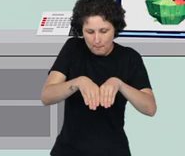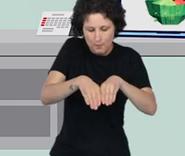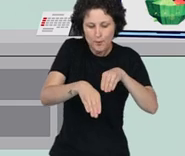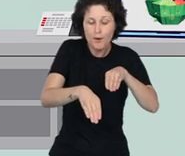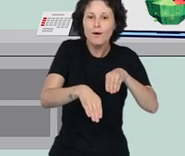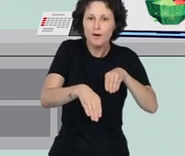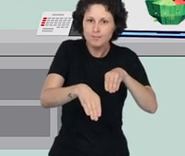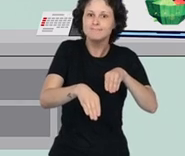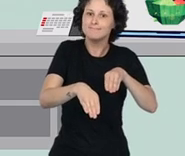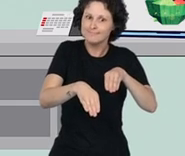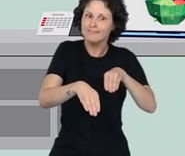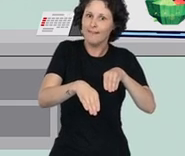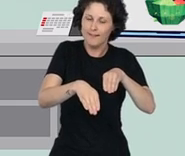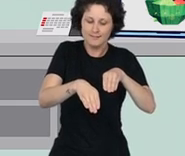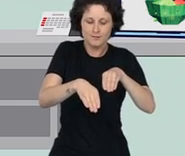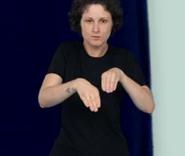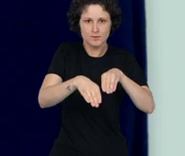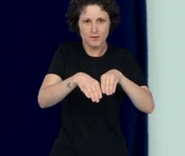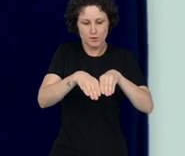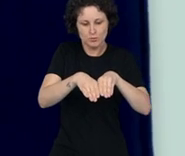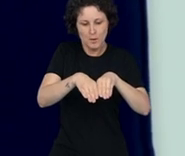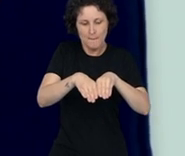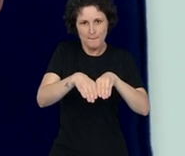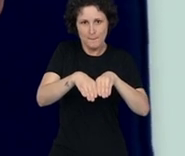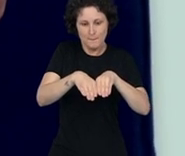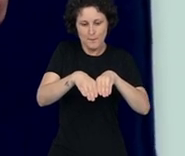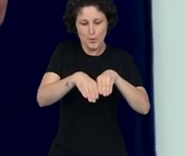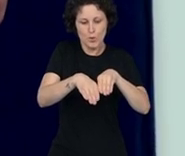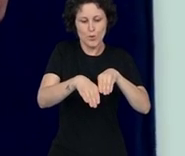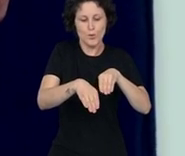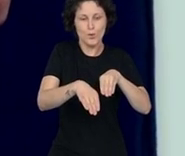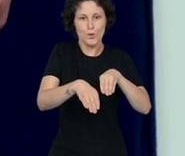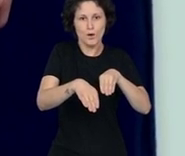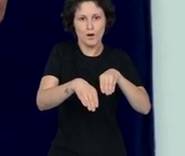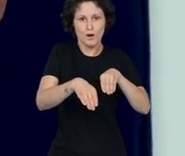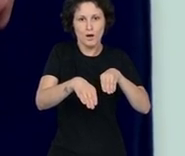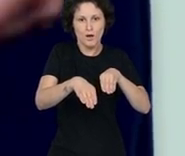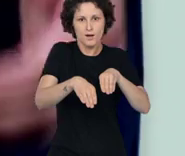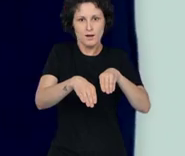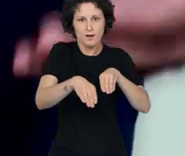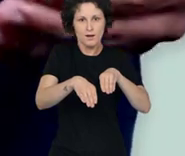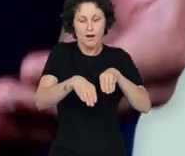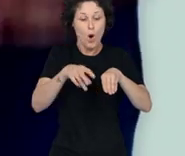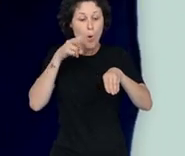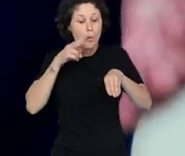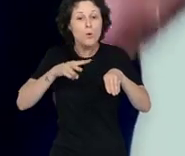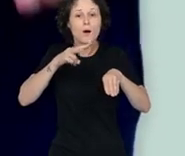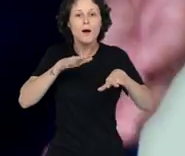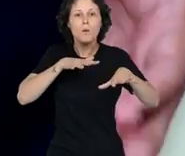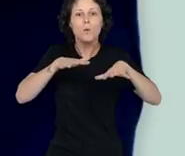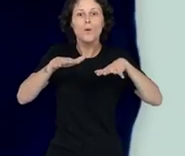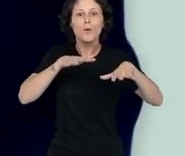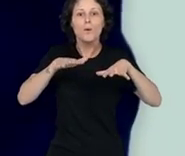transformantes. Eu já estou com a minha bolacha quebrada. Agora eu desço uma parte para baixo, outra para cima e podemos observar esse